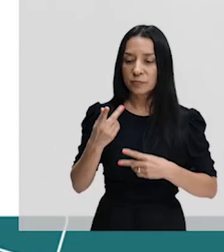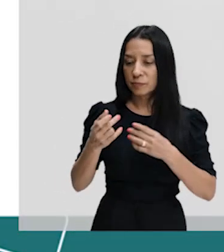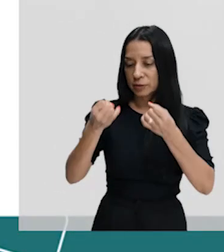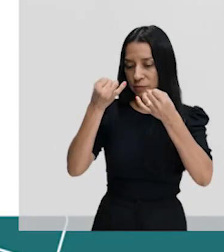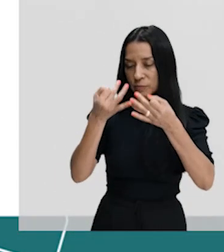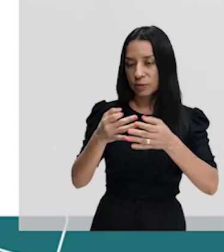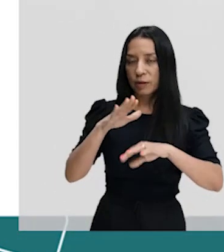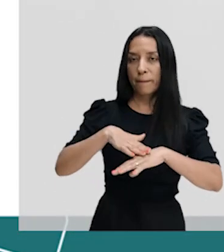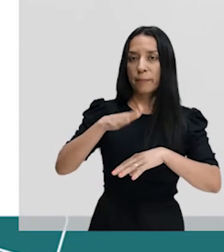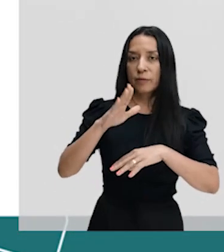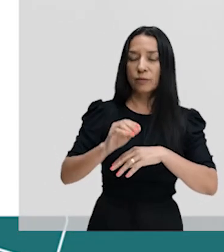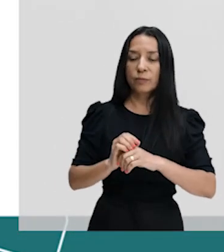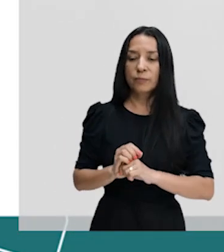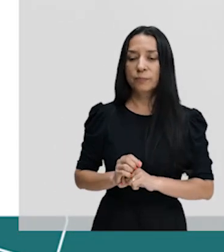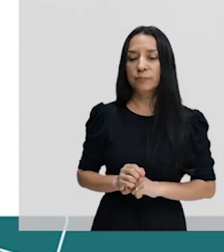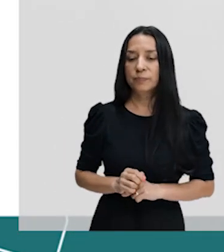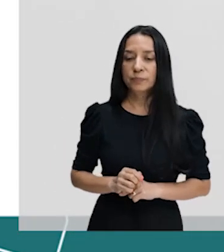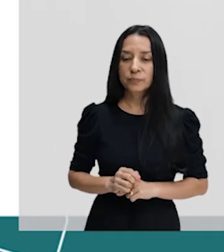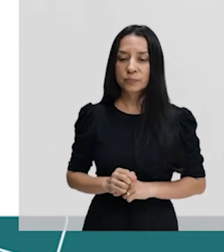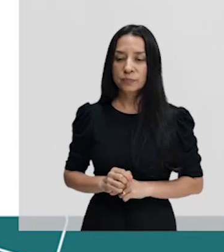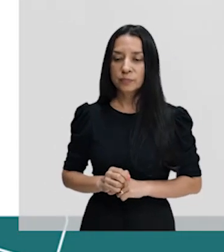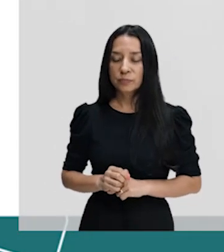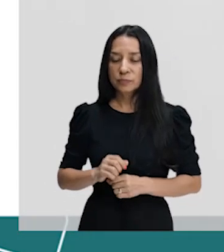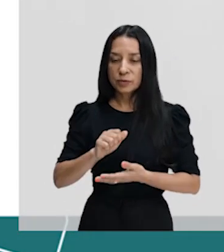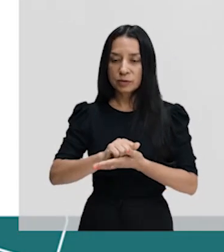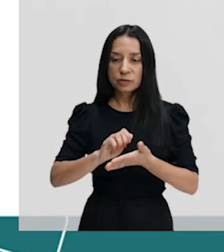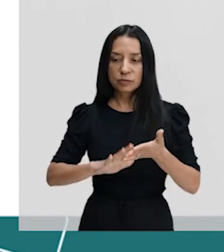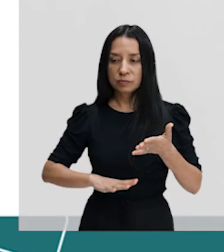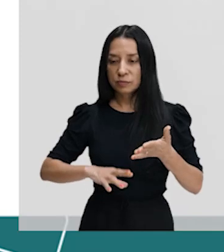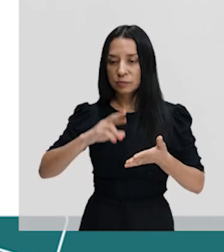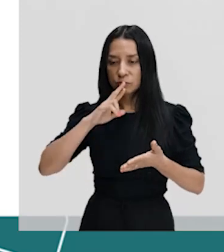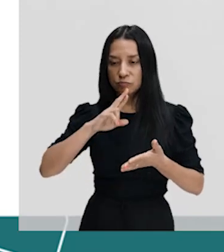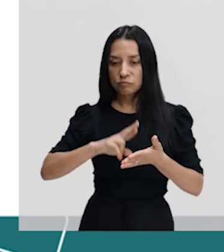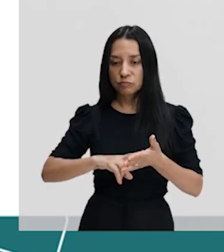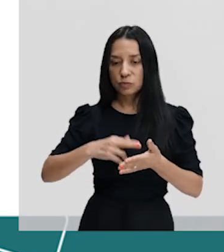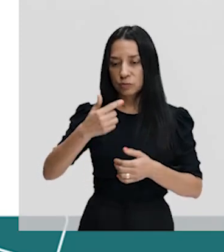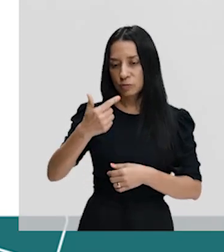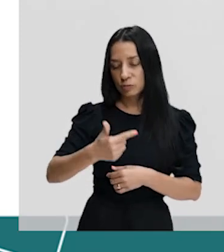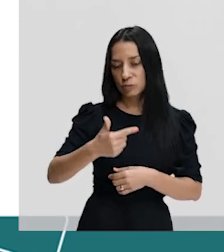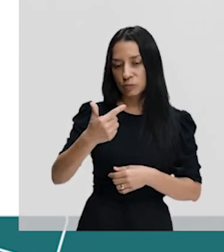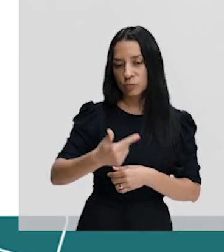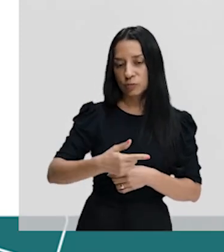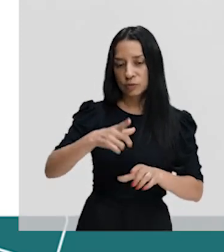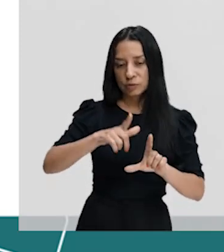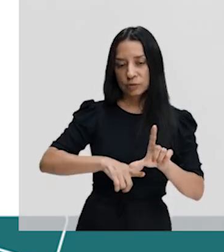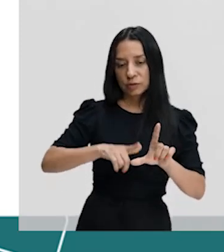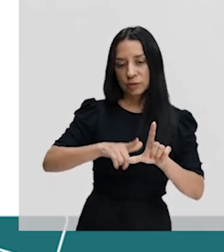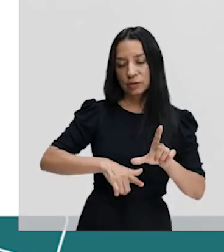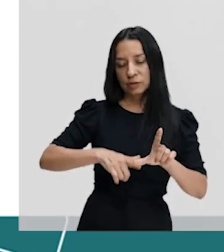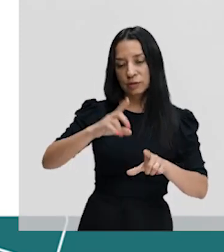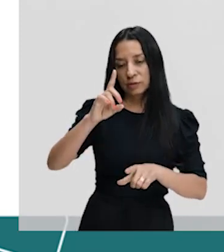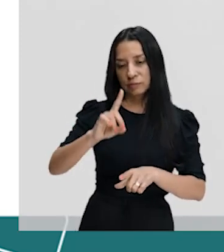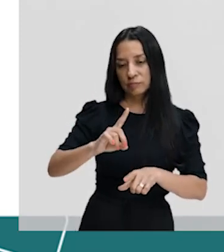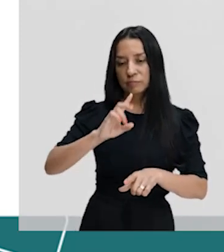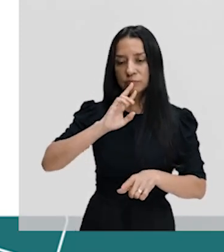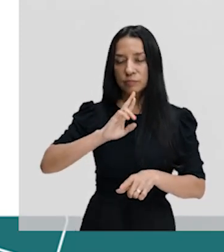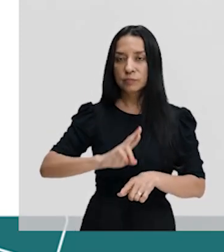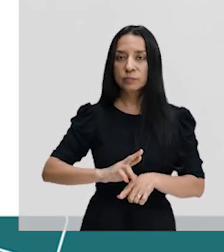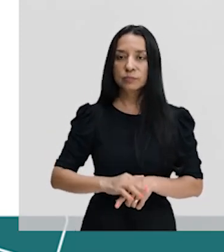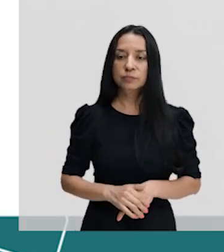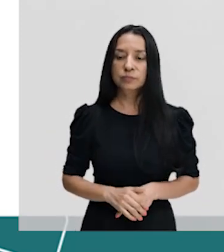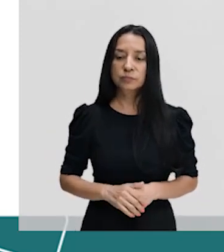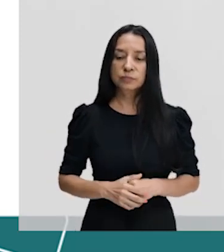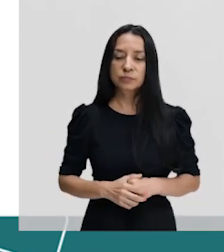então exercício 2 letra D né então aqui a resposta é a letra